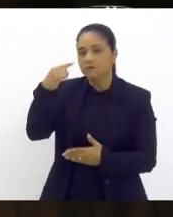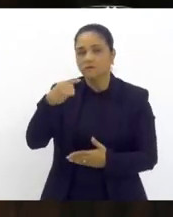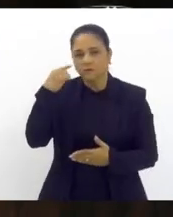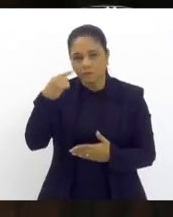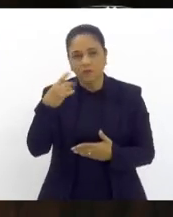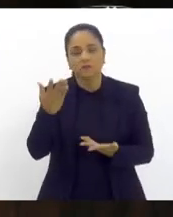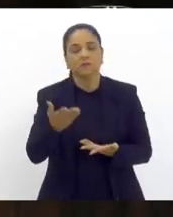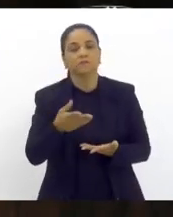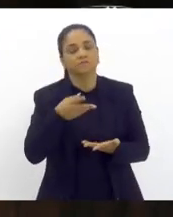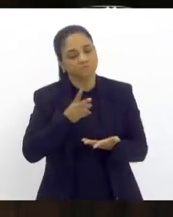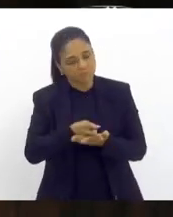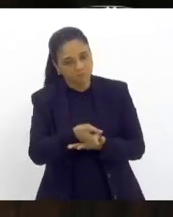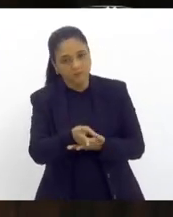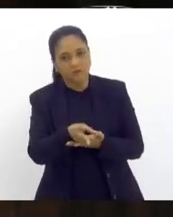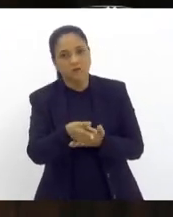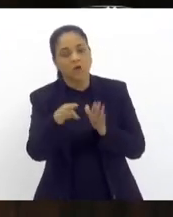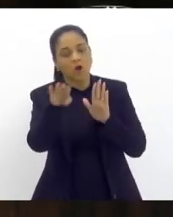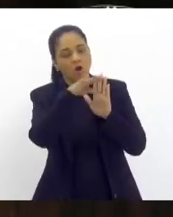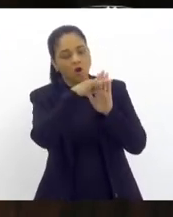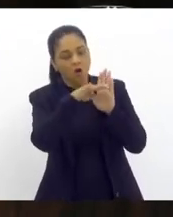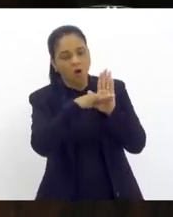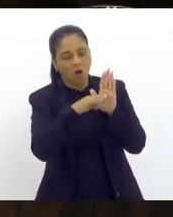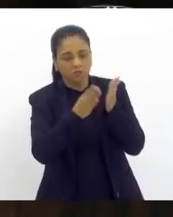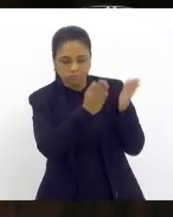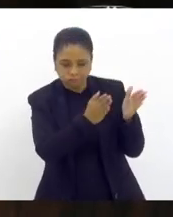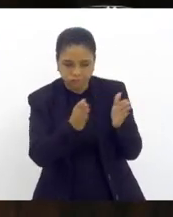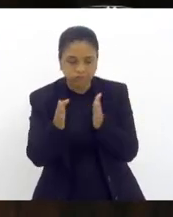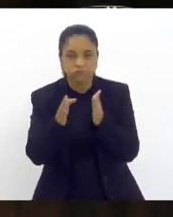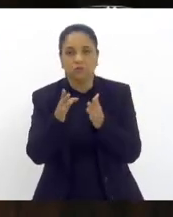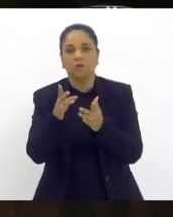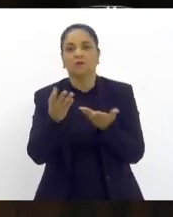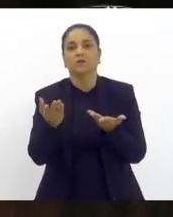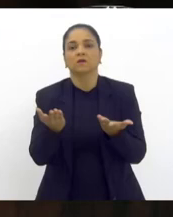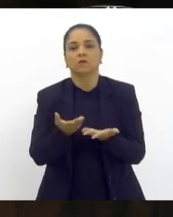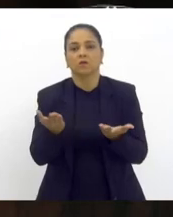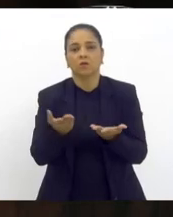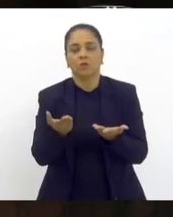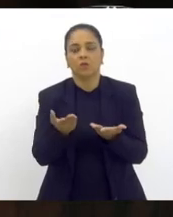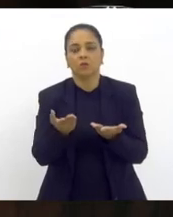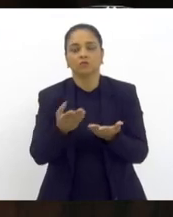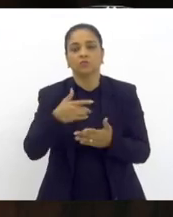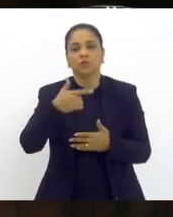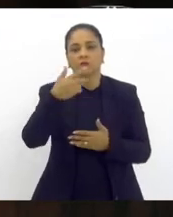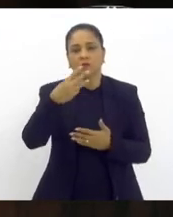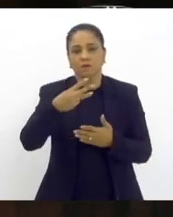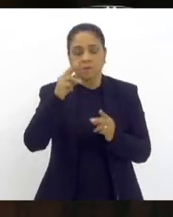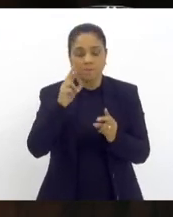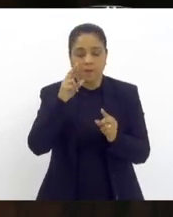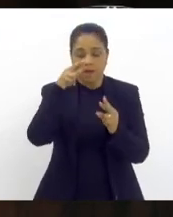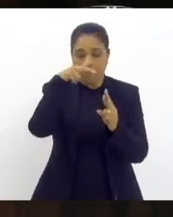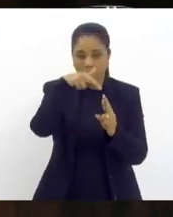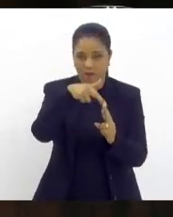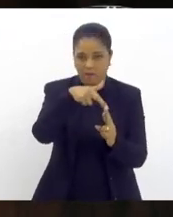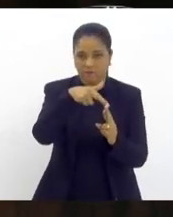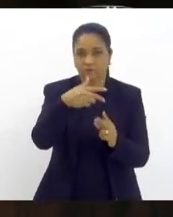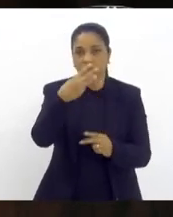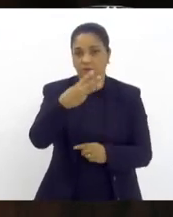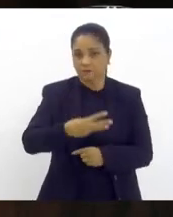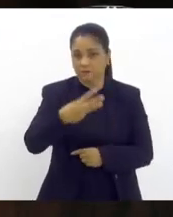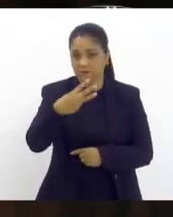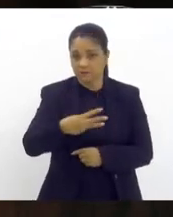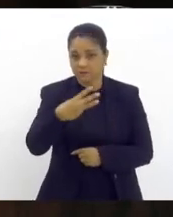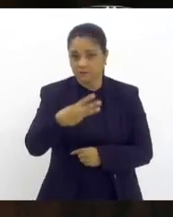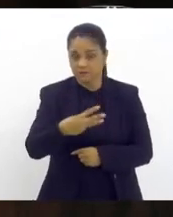Seguindo em frente, incluindo na ordem do dia, de acordo com o parágrafo 3º do artigo 47 do Regimento Interno,